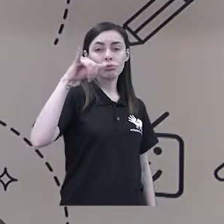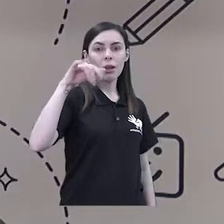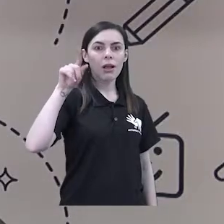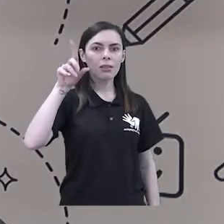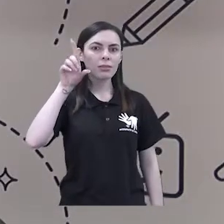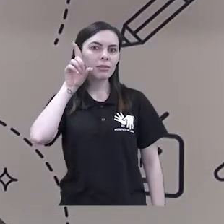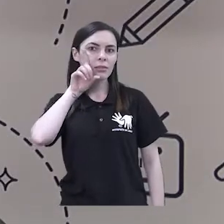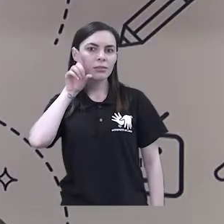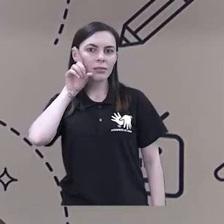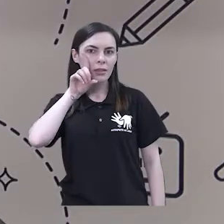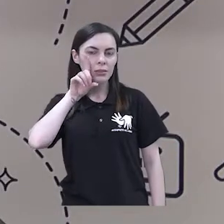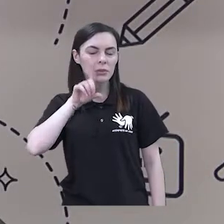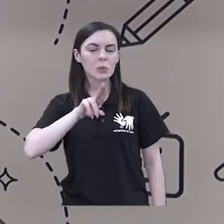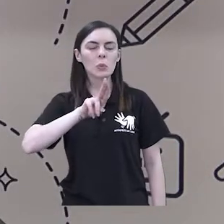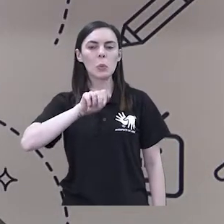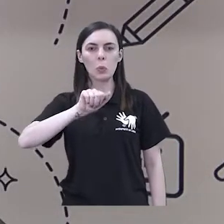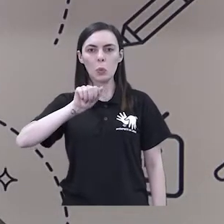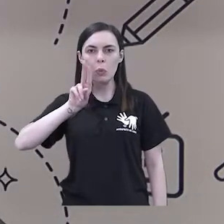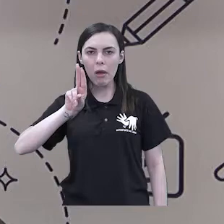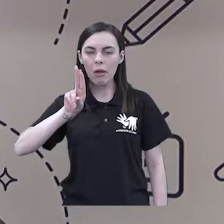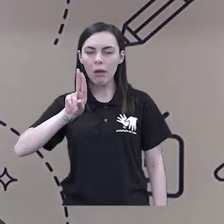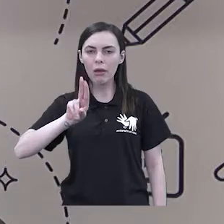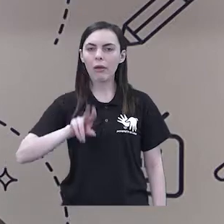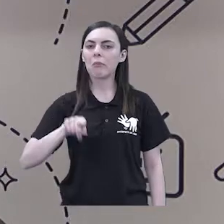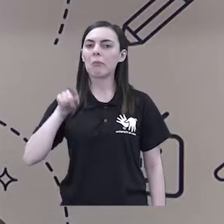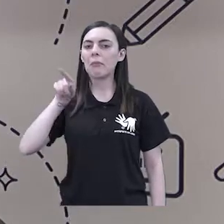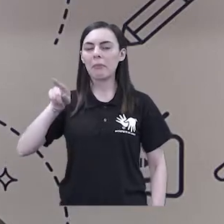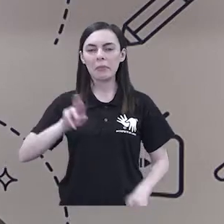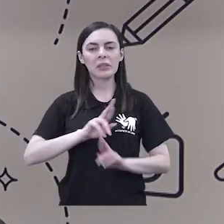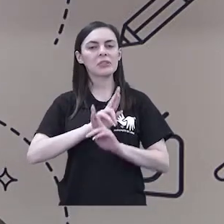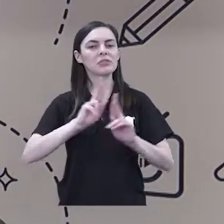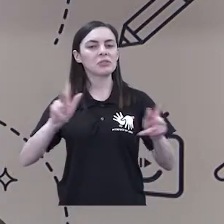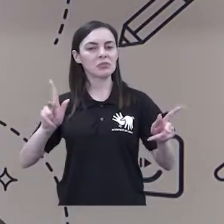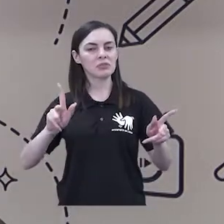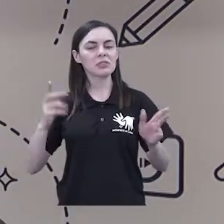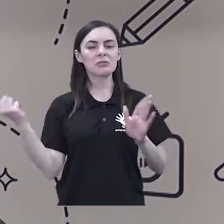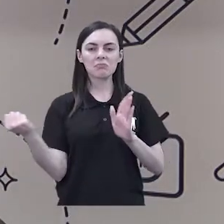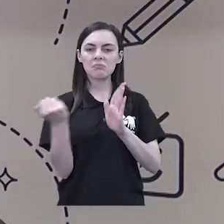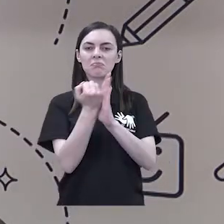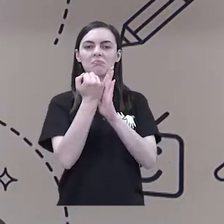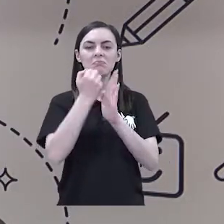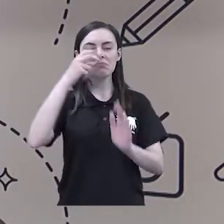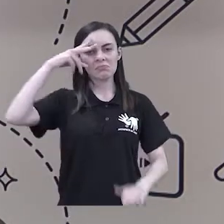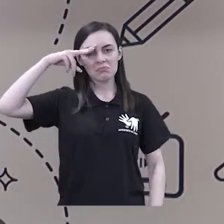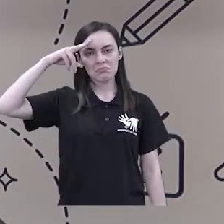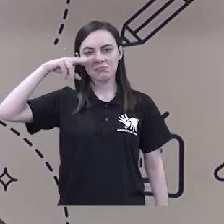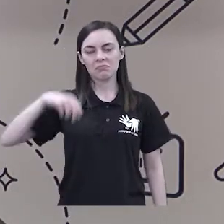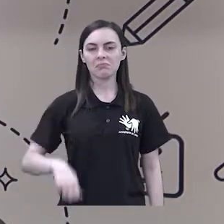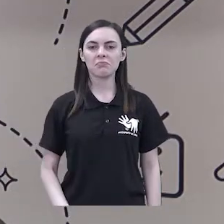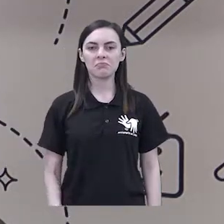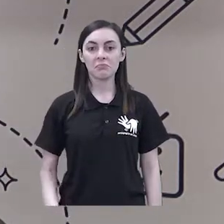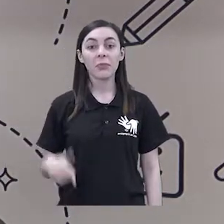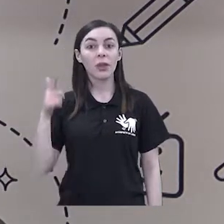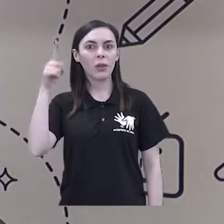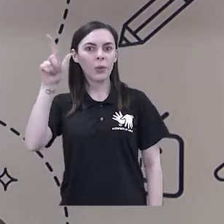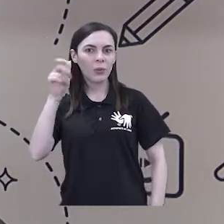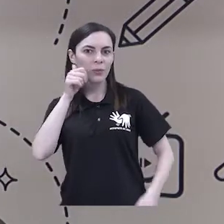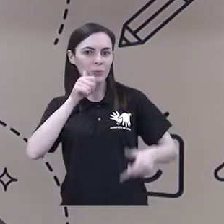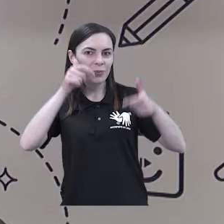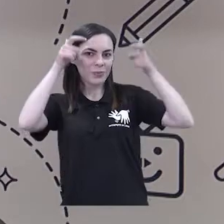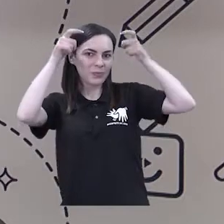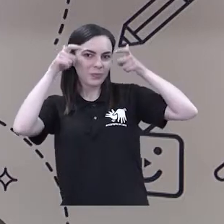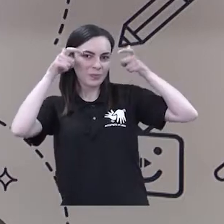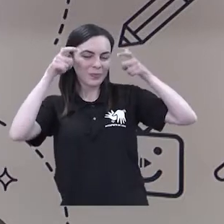internacional nos Estados Unidos. Uau! Ela fez a diferença na história. Vamos conhecer então mais